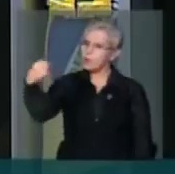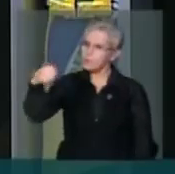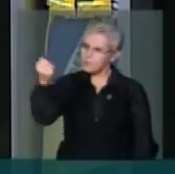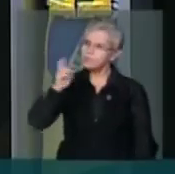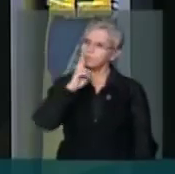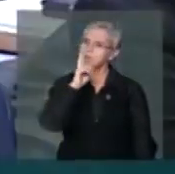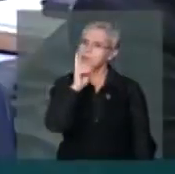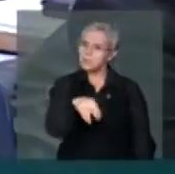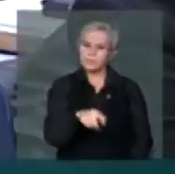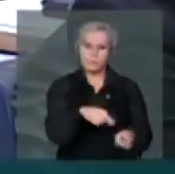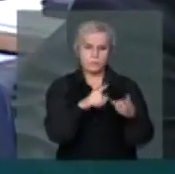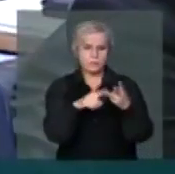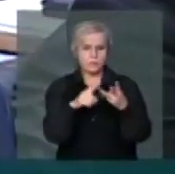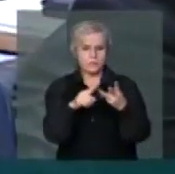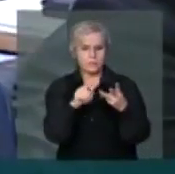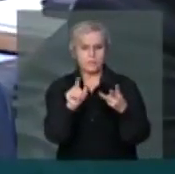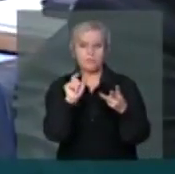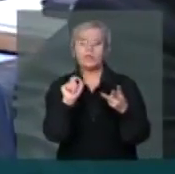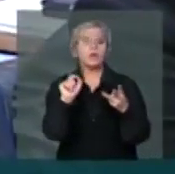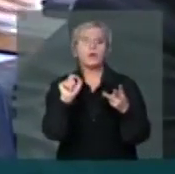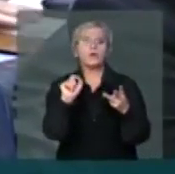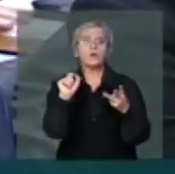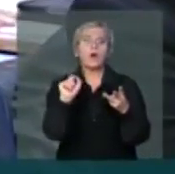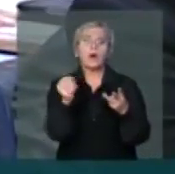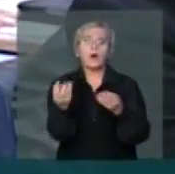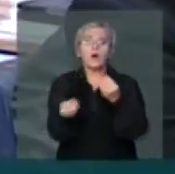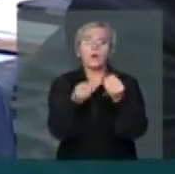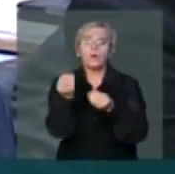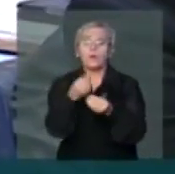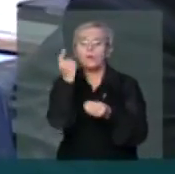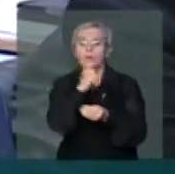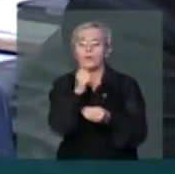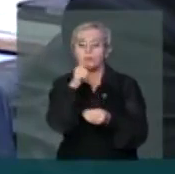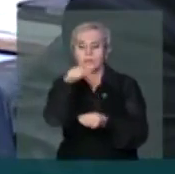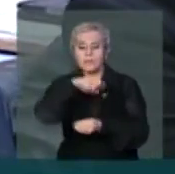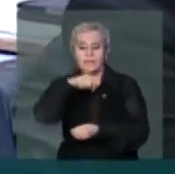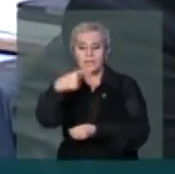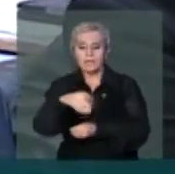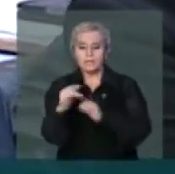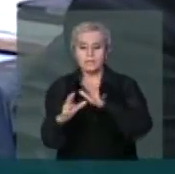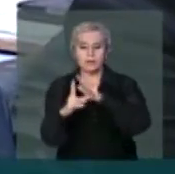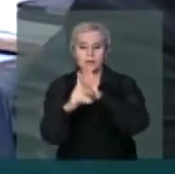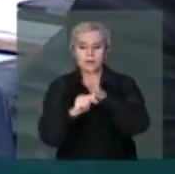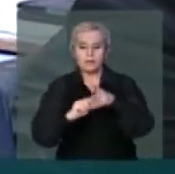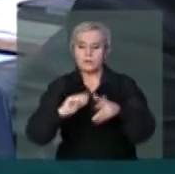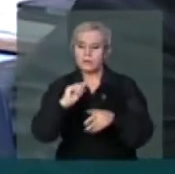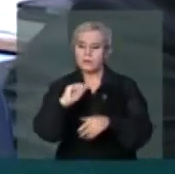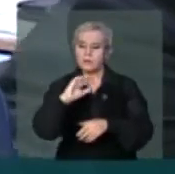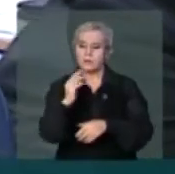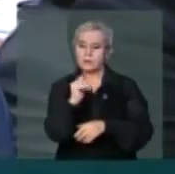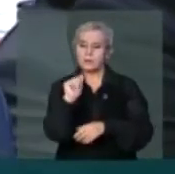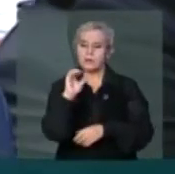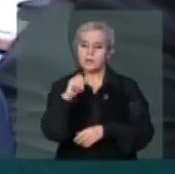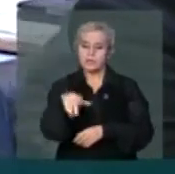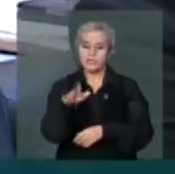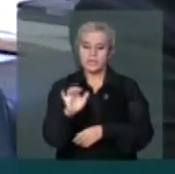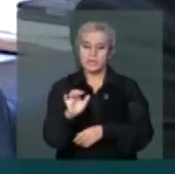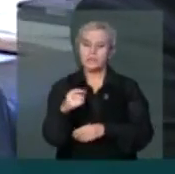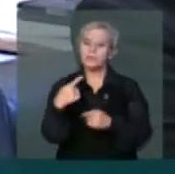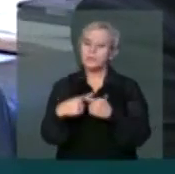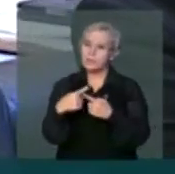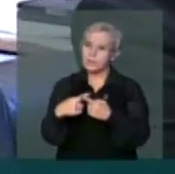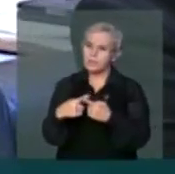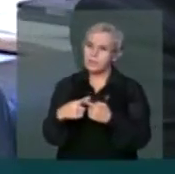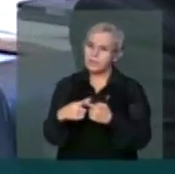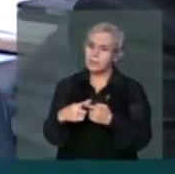responder esta terceira pergunta. Como é que se dá o achaque? Sabe por que Vossa Excelência é obrigado a responder, ministro? Porque senão